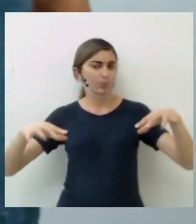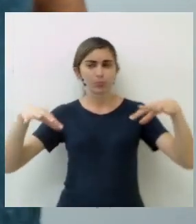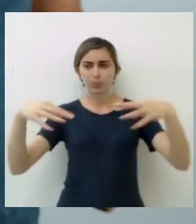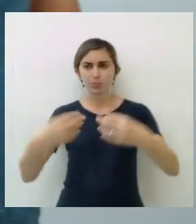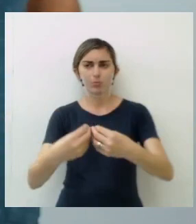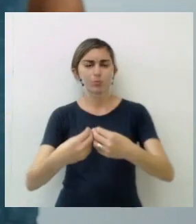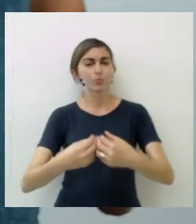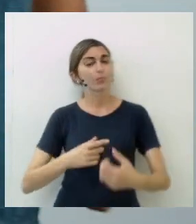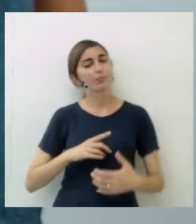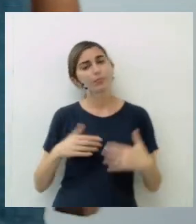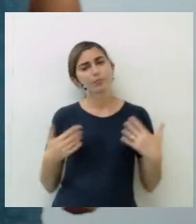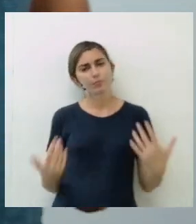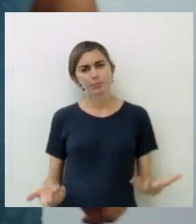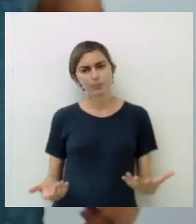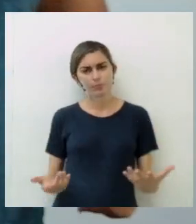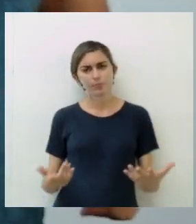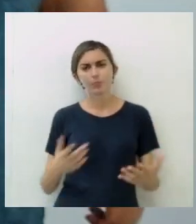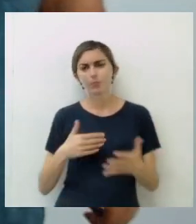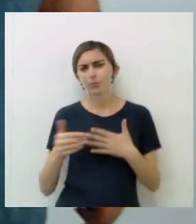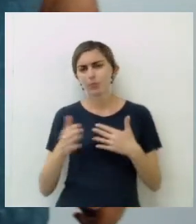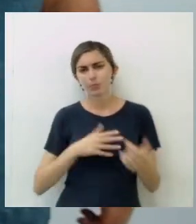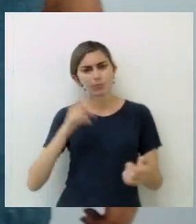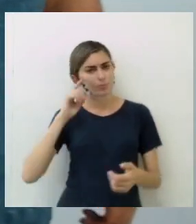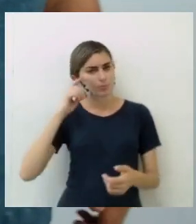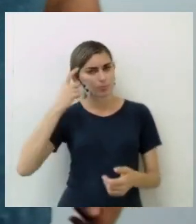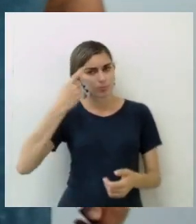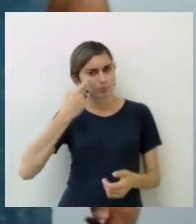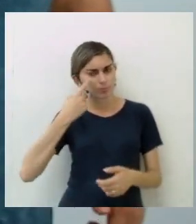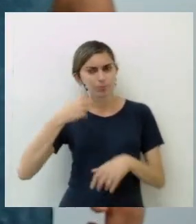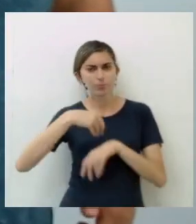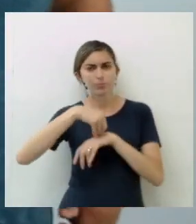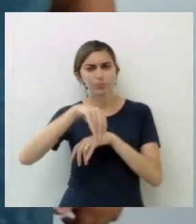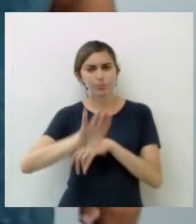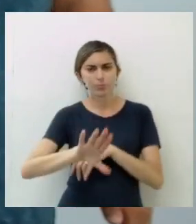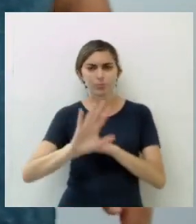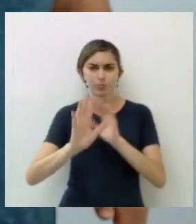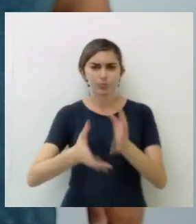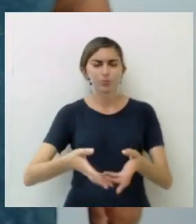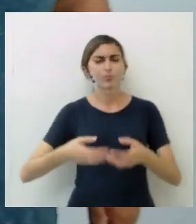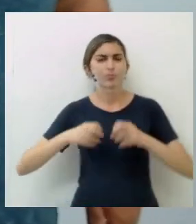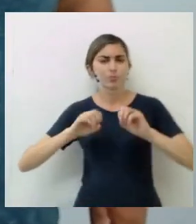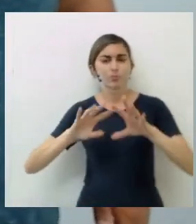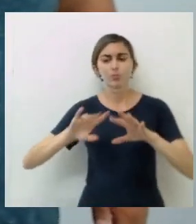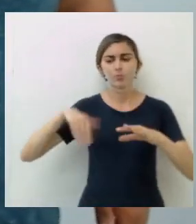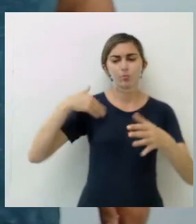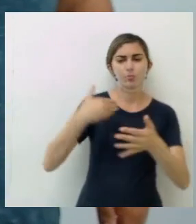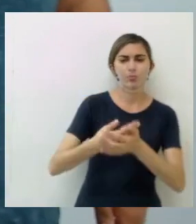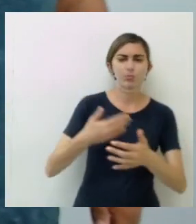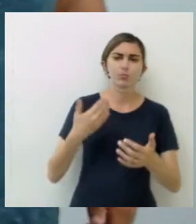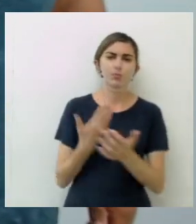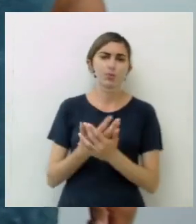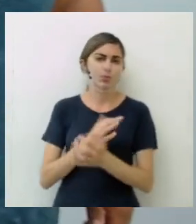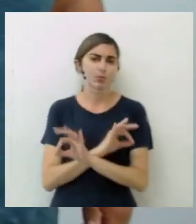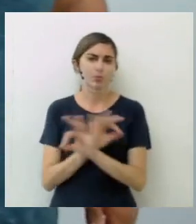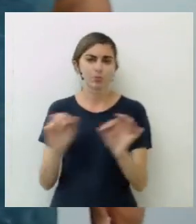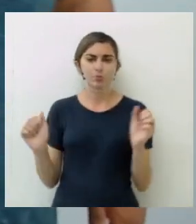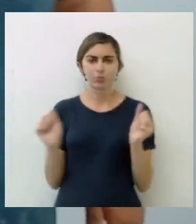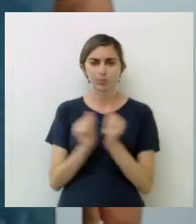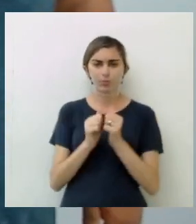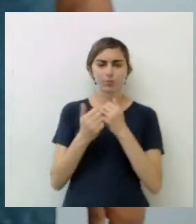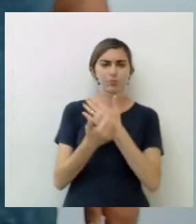mundo. Então, qualquer dúvida que ficar, a gente já trabalha na próxima aula. Foi ótimo estar com